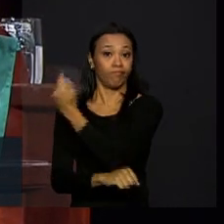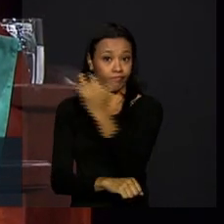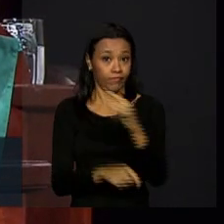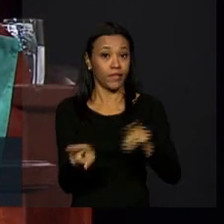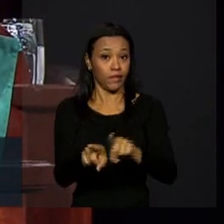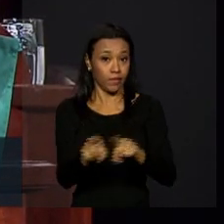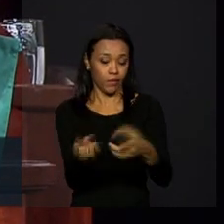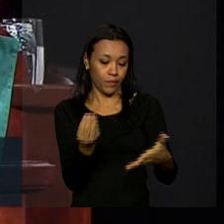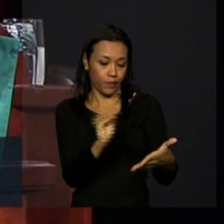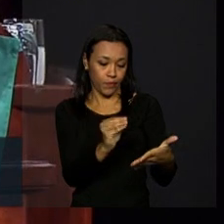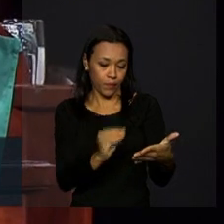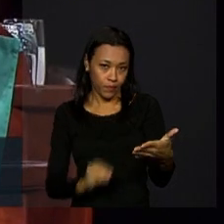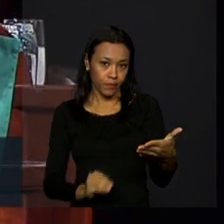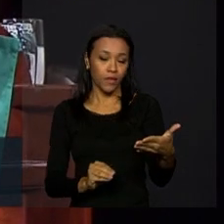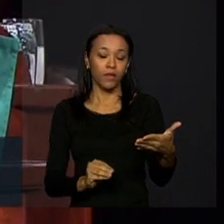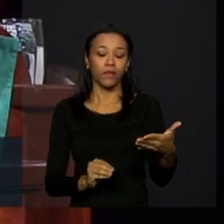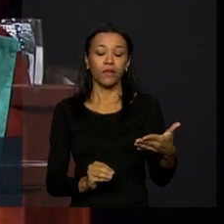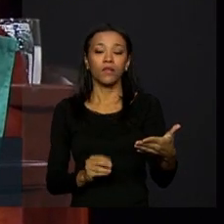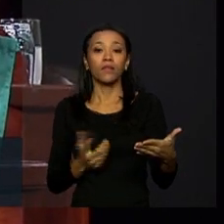definimos